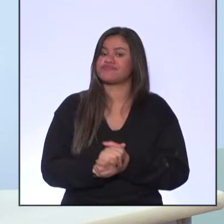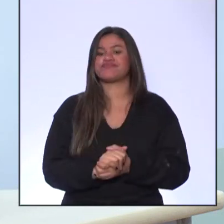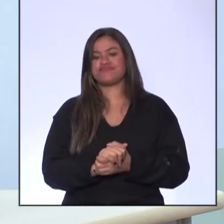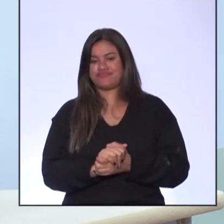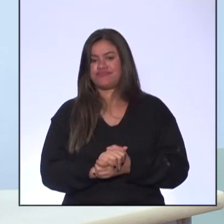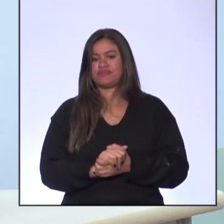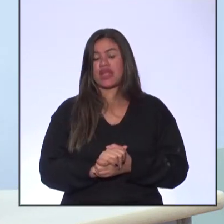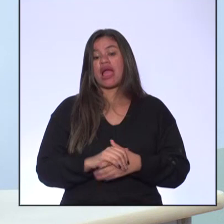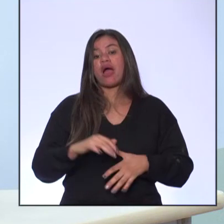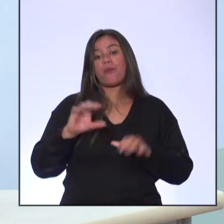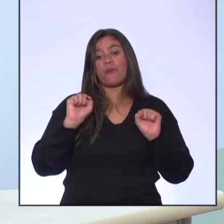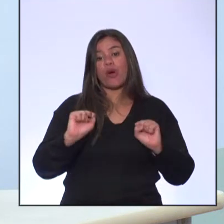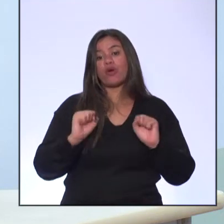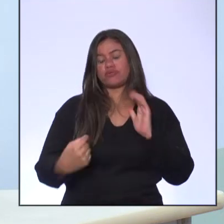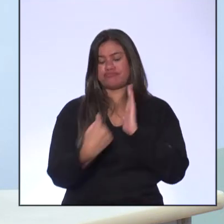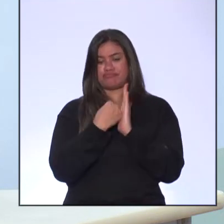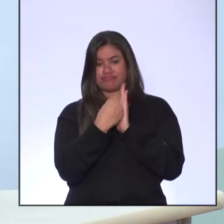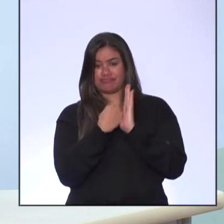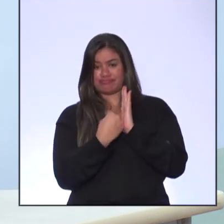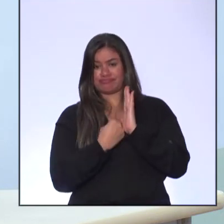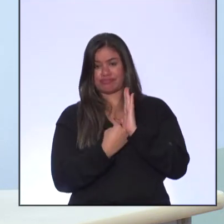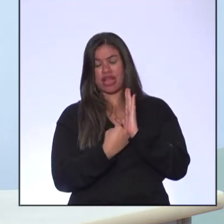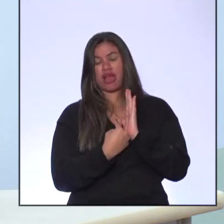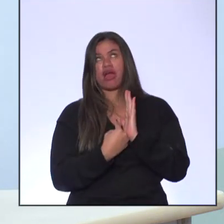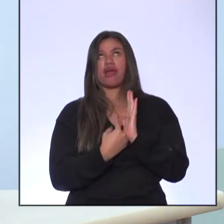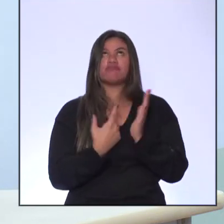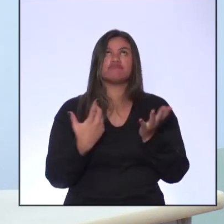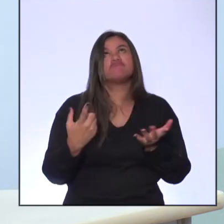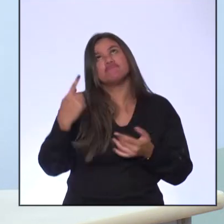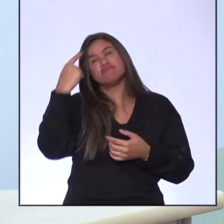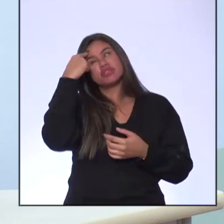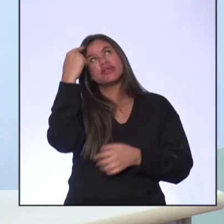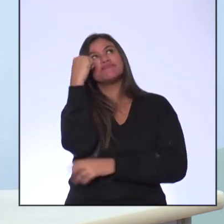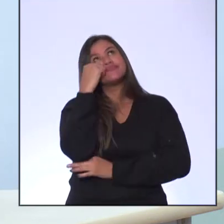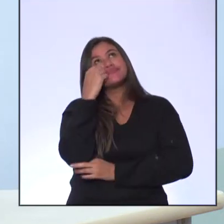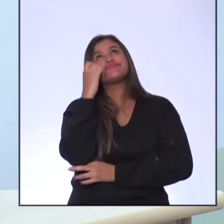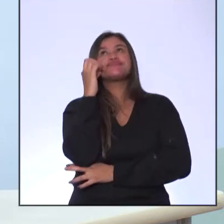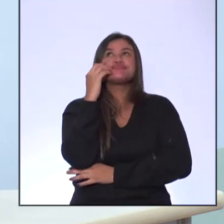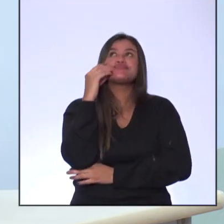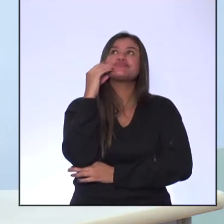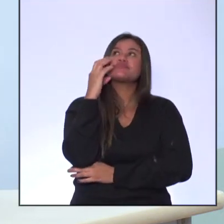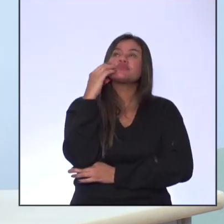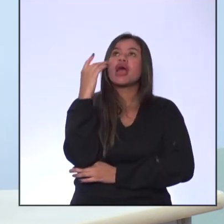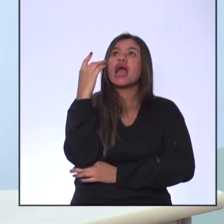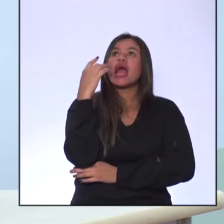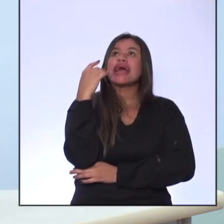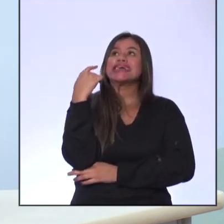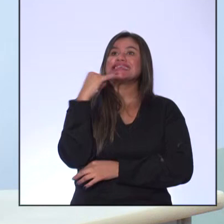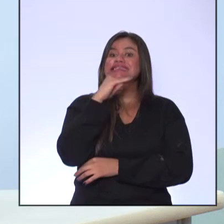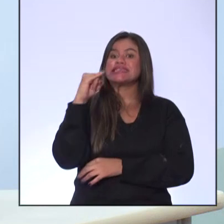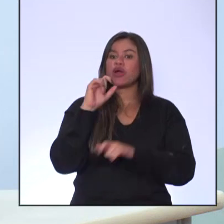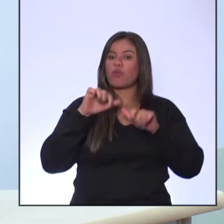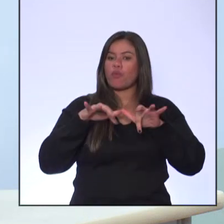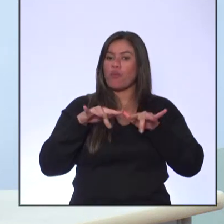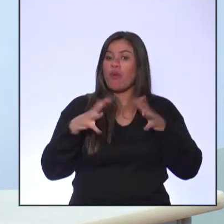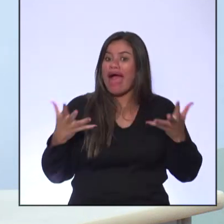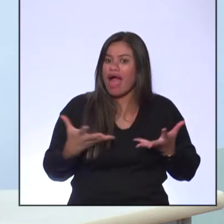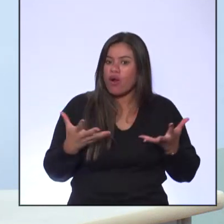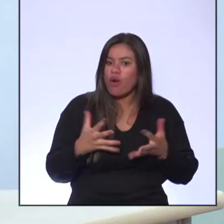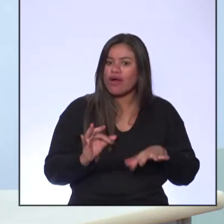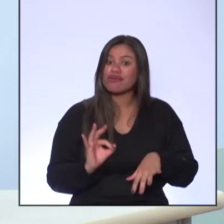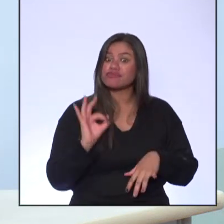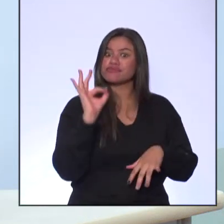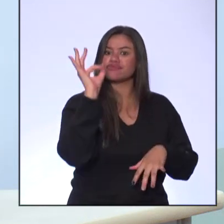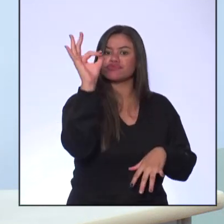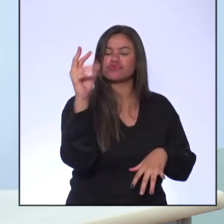para você mesma, do tipo, será que o meu, como eu já tinha comentado antes, meu eu do futuro, o que será que pensaria ao